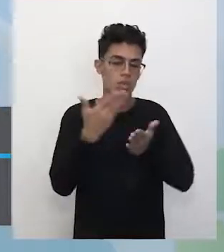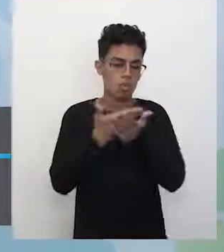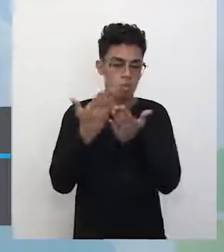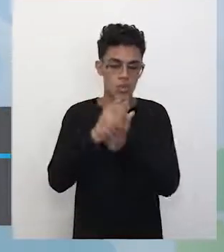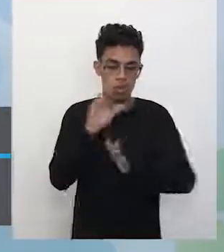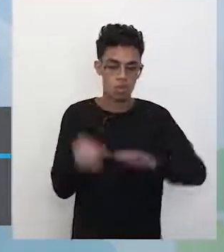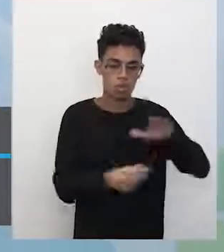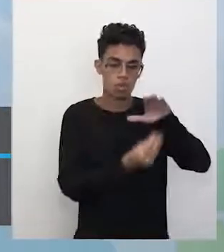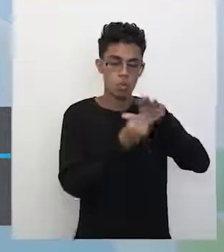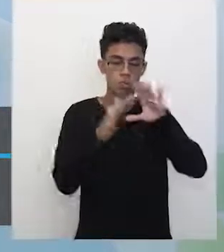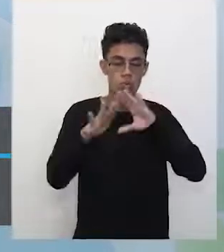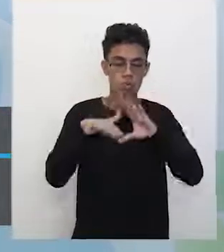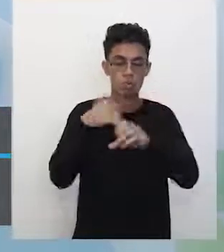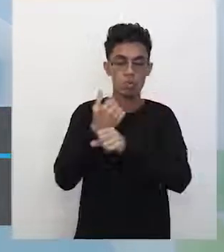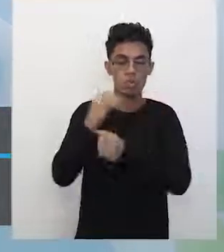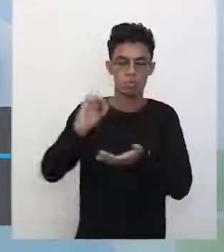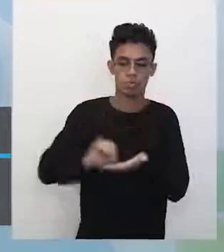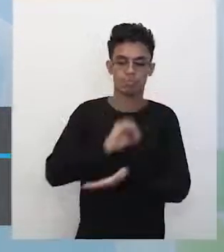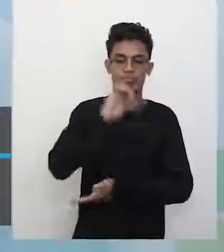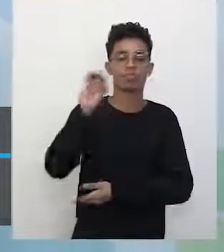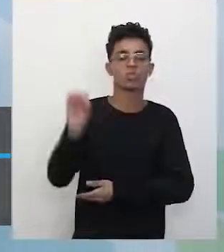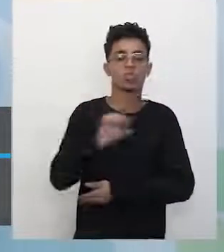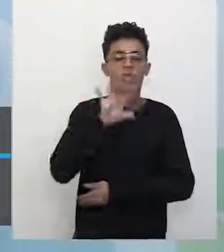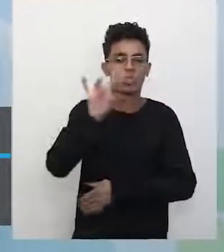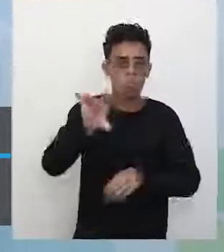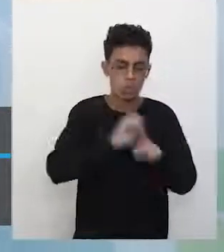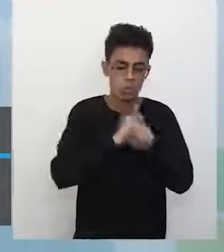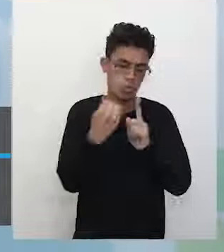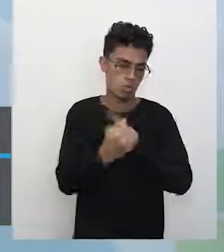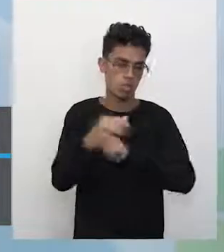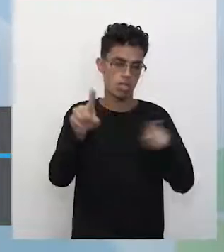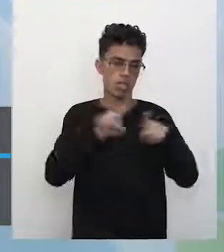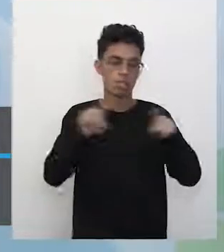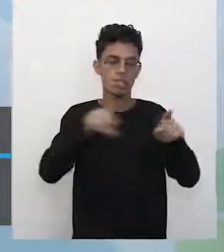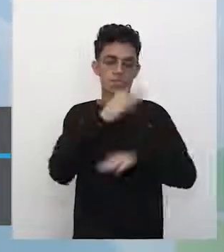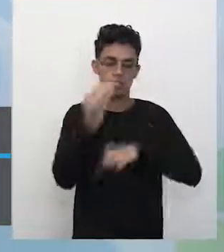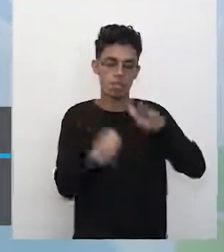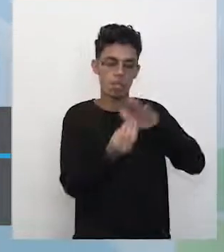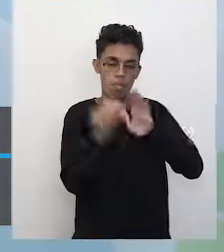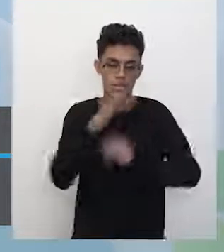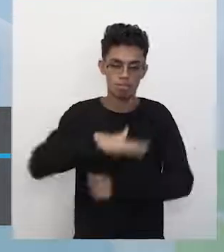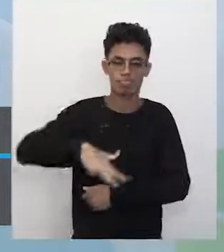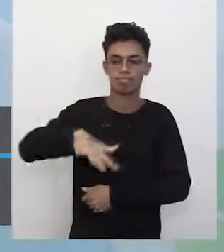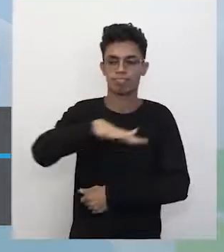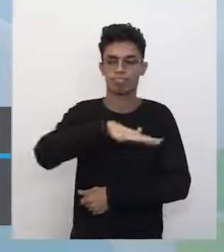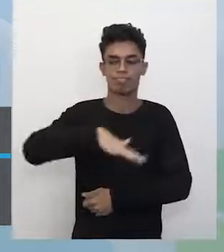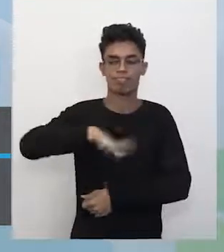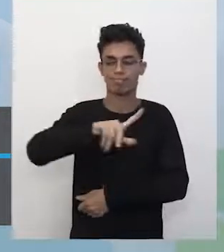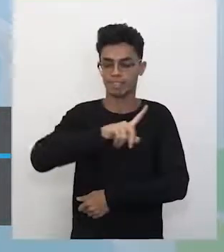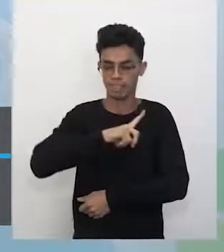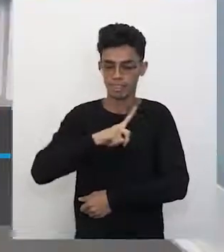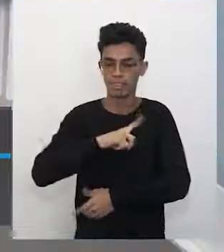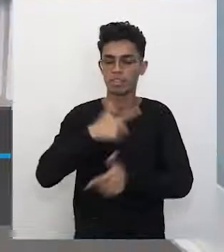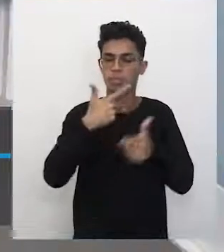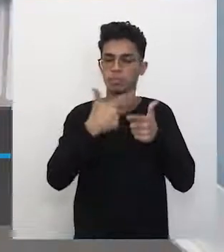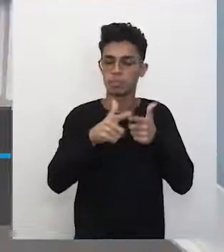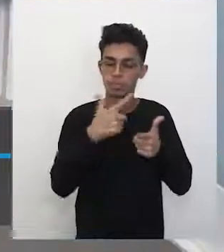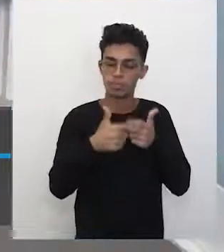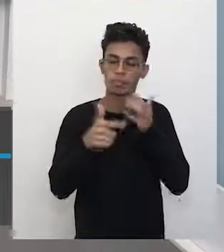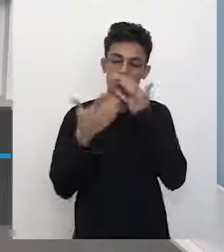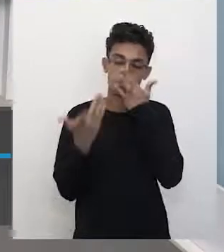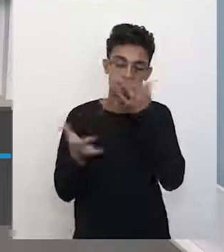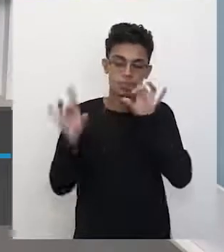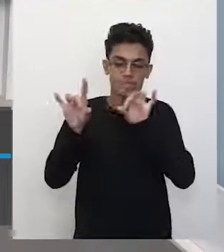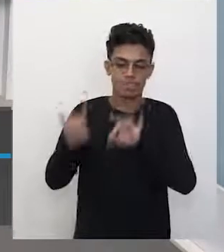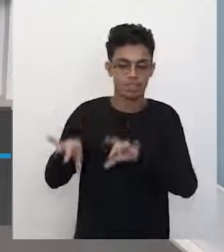Mídias, mas, né, é um problema não só em sociologia, mas no repositório em si, né, Jennifer? Exatamente, Fabi. Então,